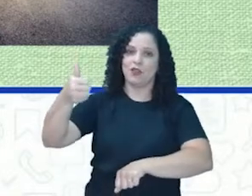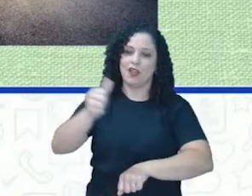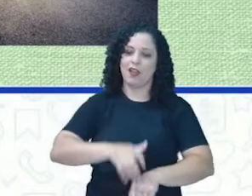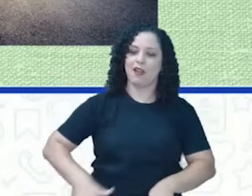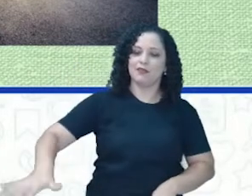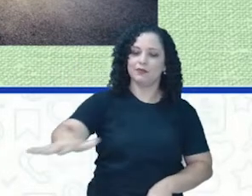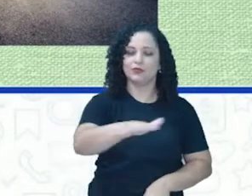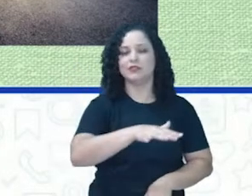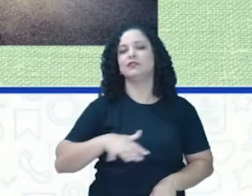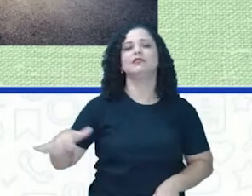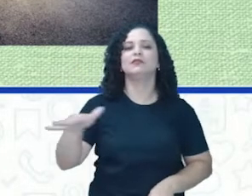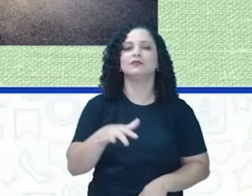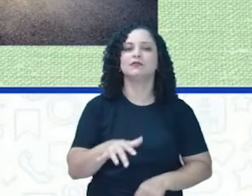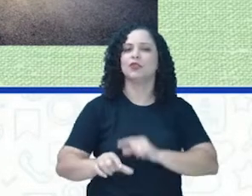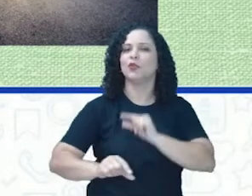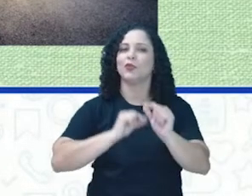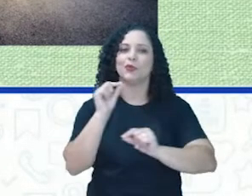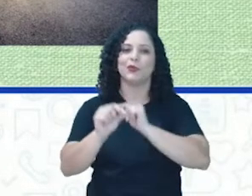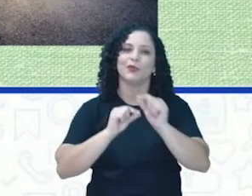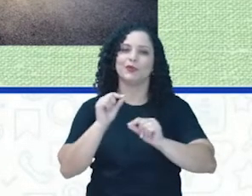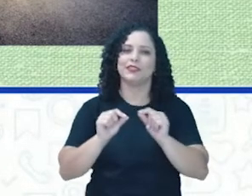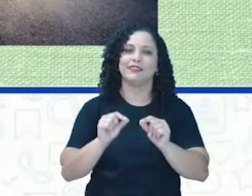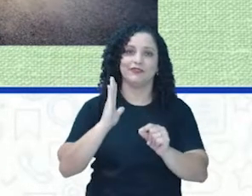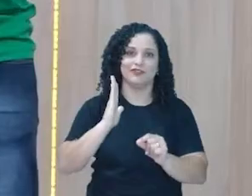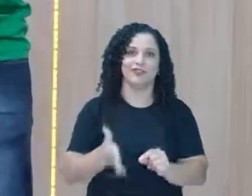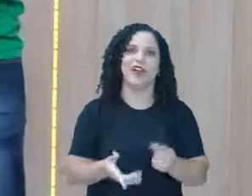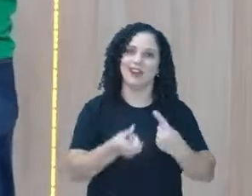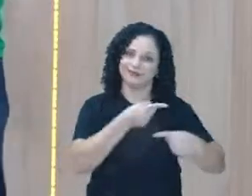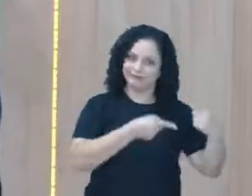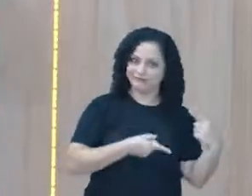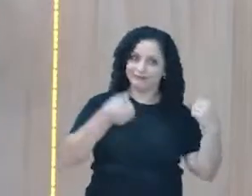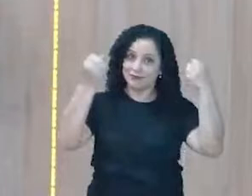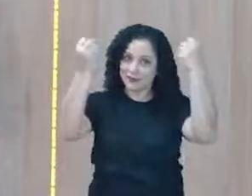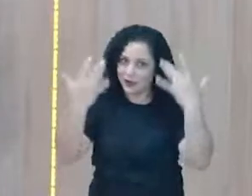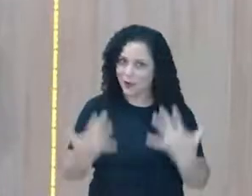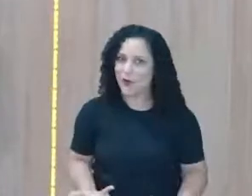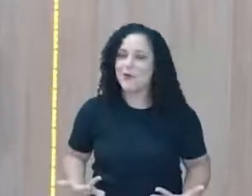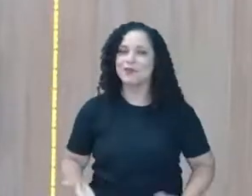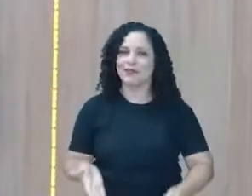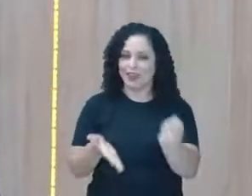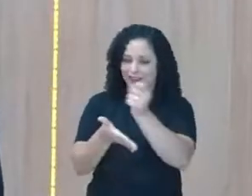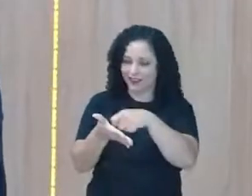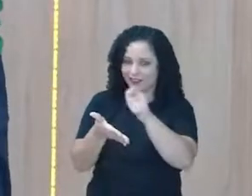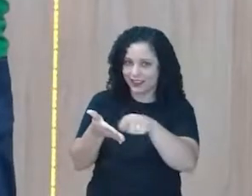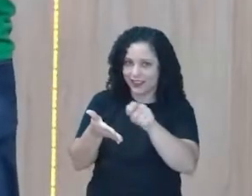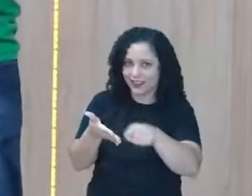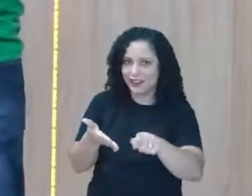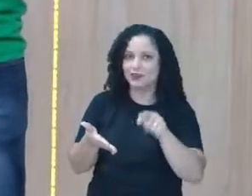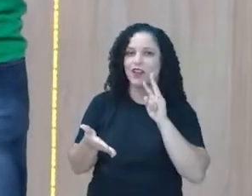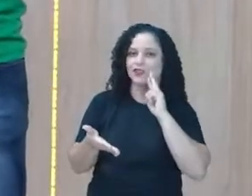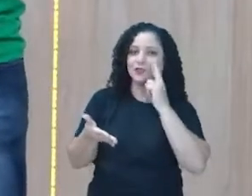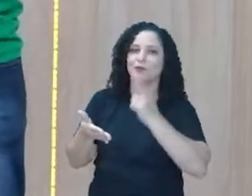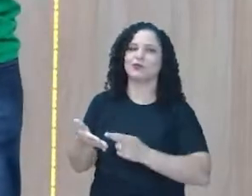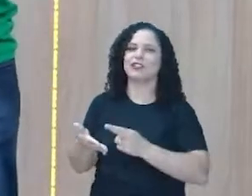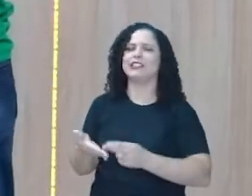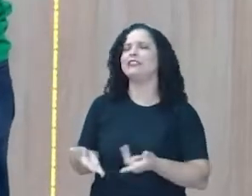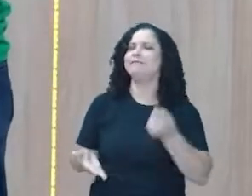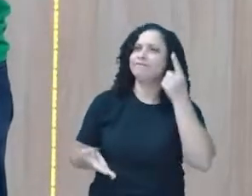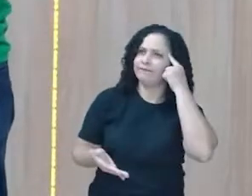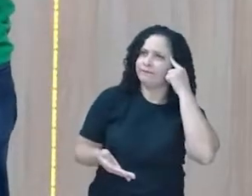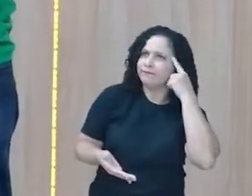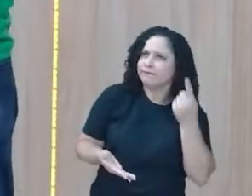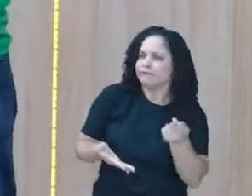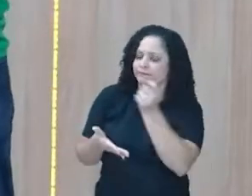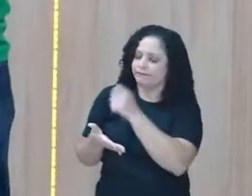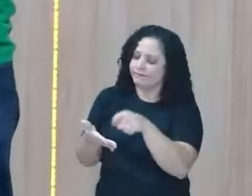progresso ou simplesmente vantagens econômicas? O que será? Eu já falei isso aqui. Então, ó, tá com um caderninho aí, tenta responder, constrói uma